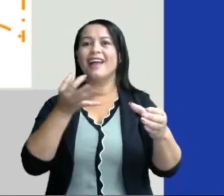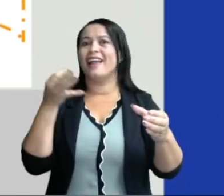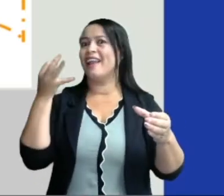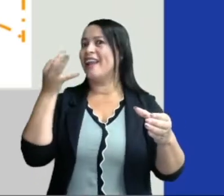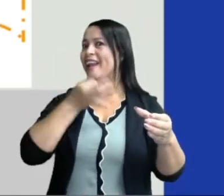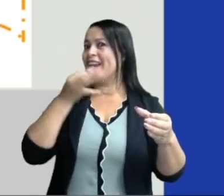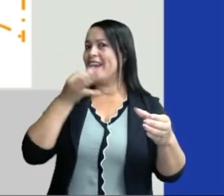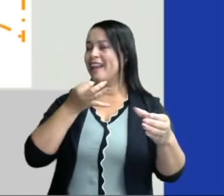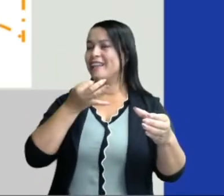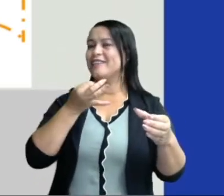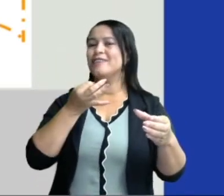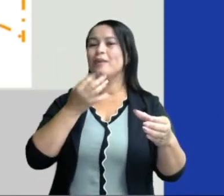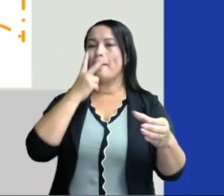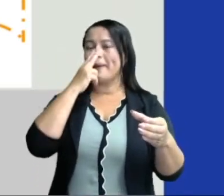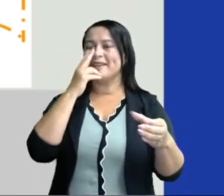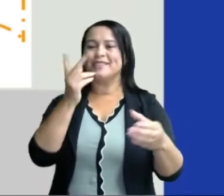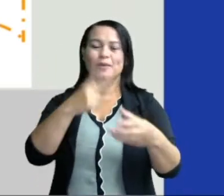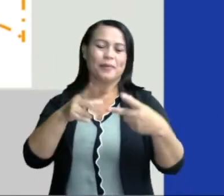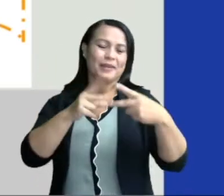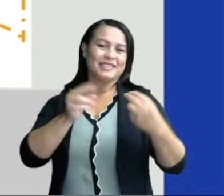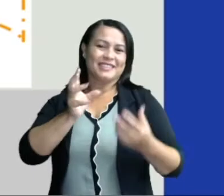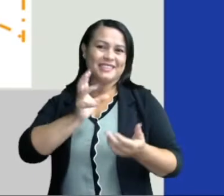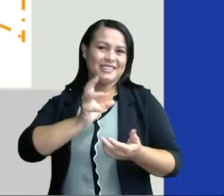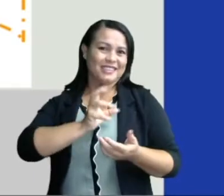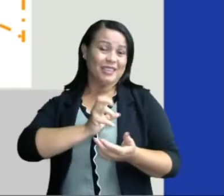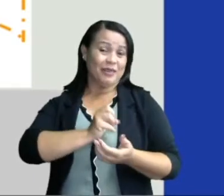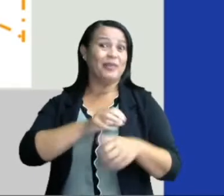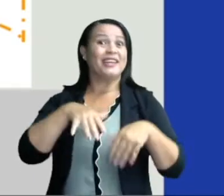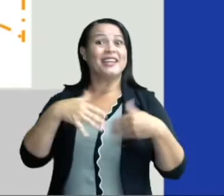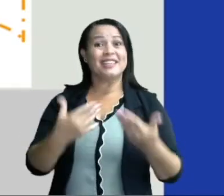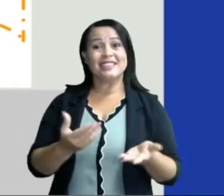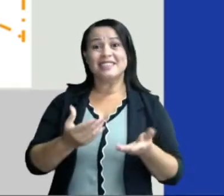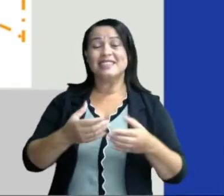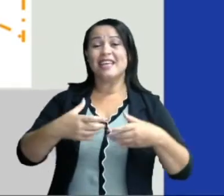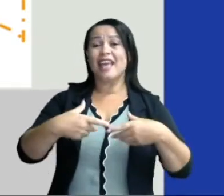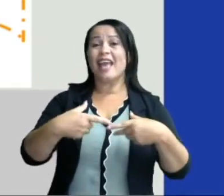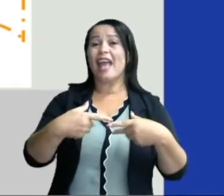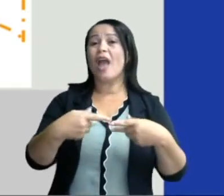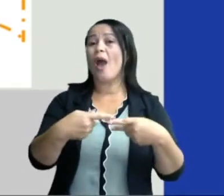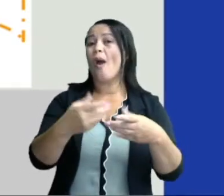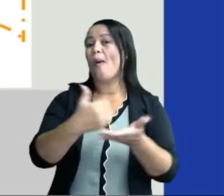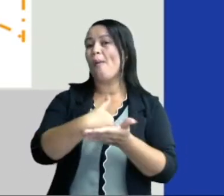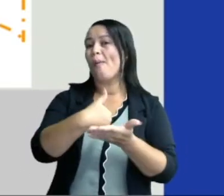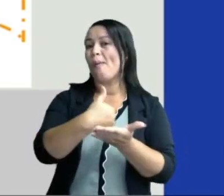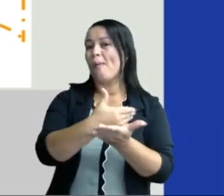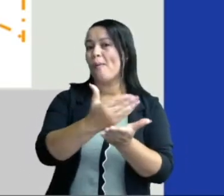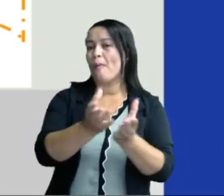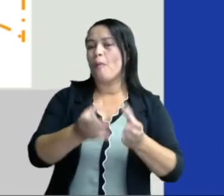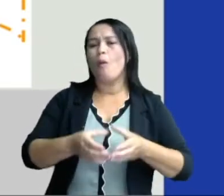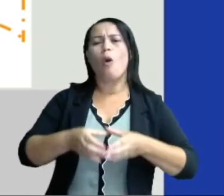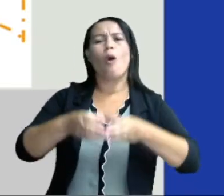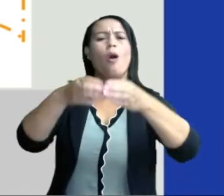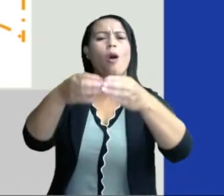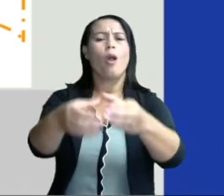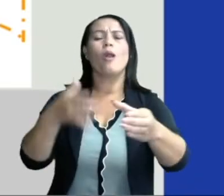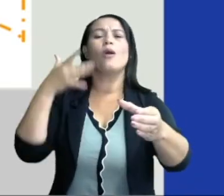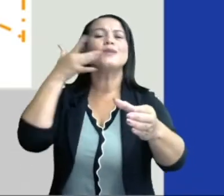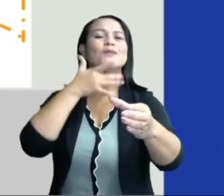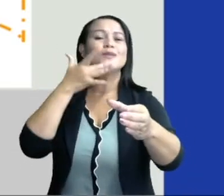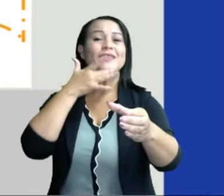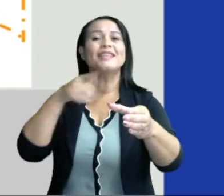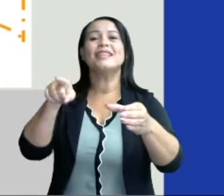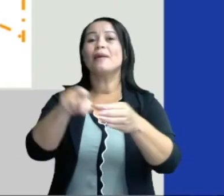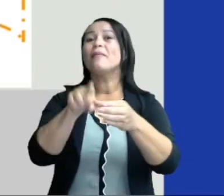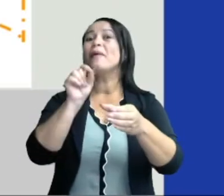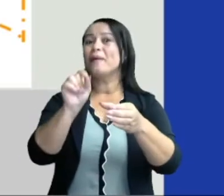um presente cheio de amor. Assim, envio-lhe um bolo cheio de gosto, com recheio cheio